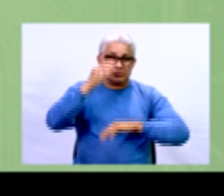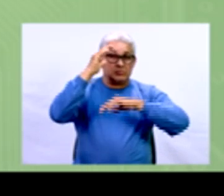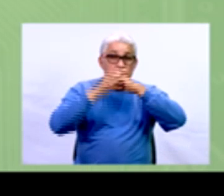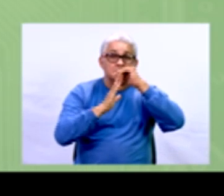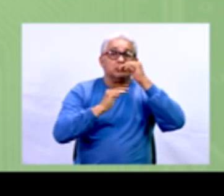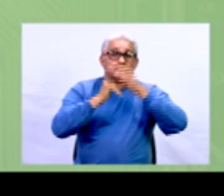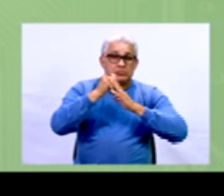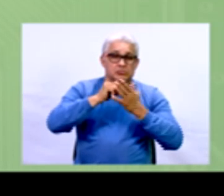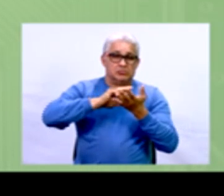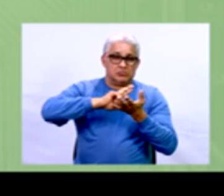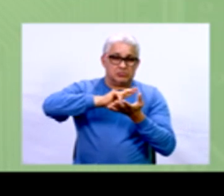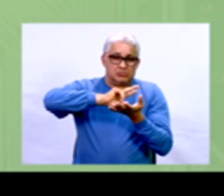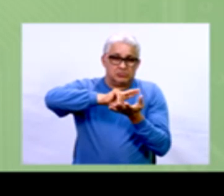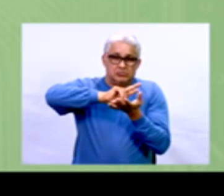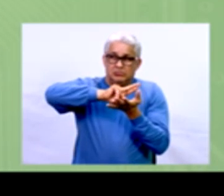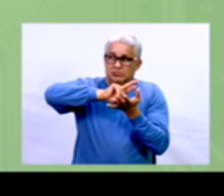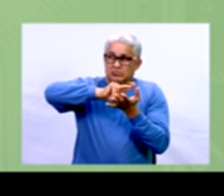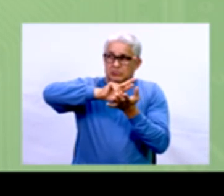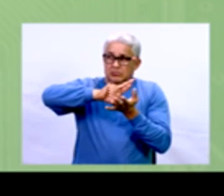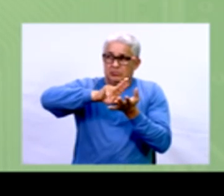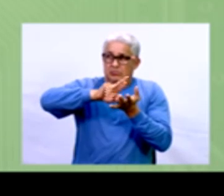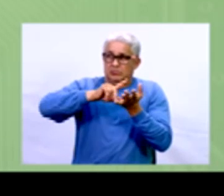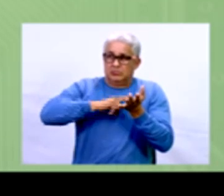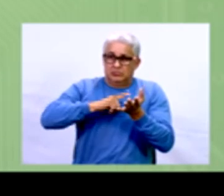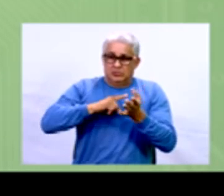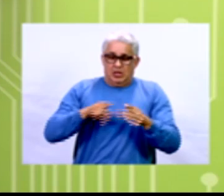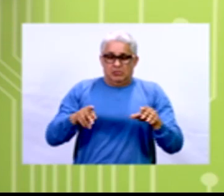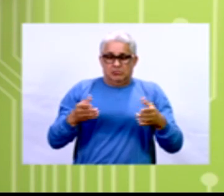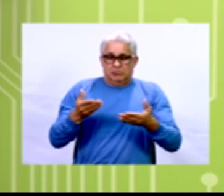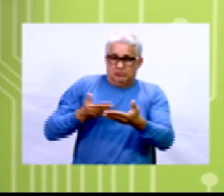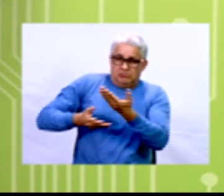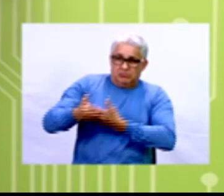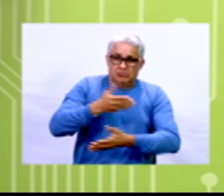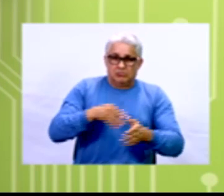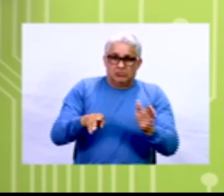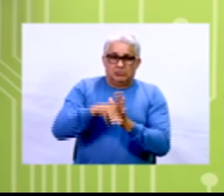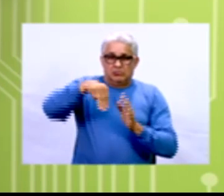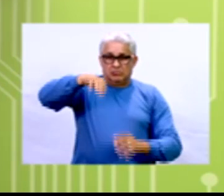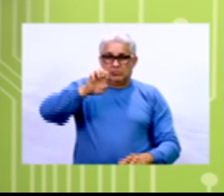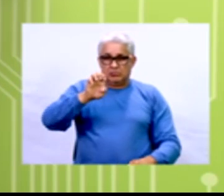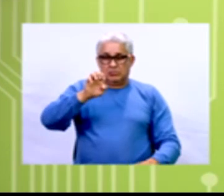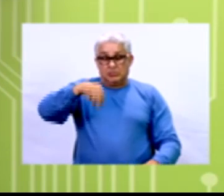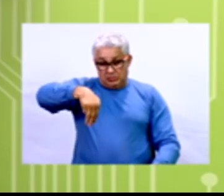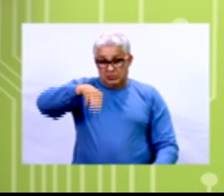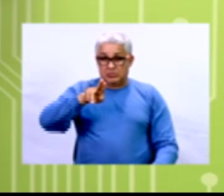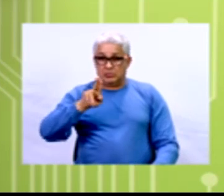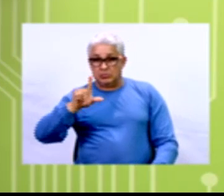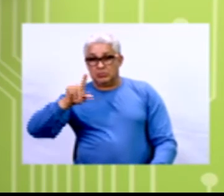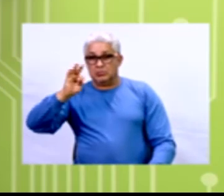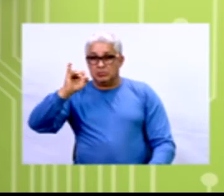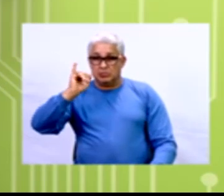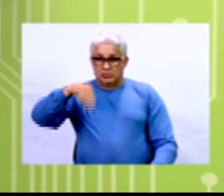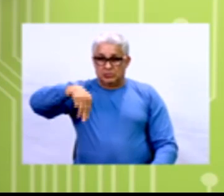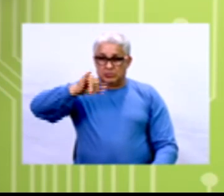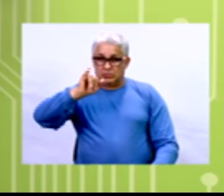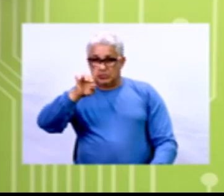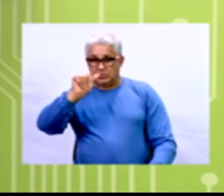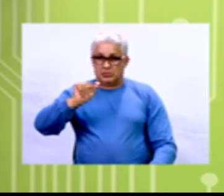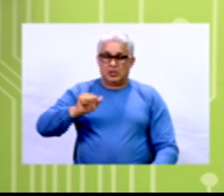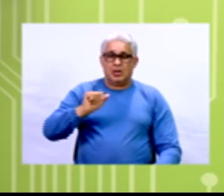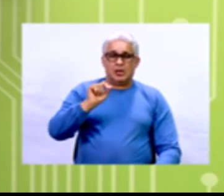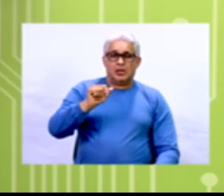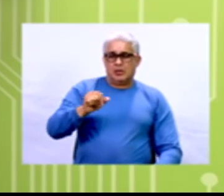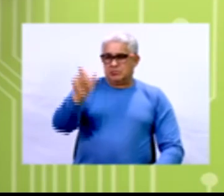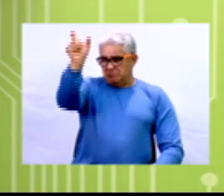as profissões relacionadas à multimídia. Então, nós vamos conhecer qual é o profissional que vai atuar